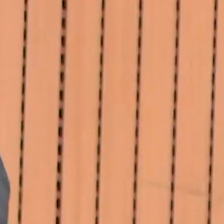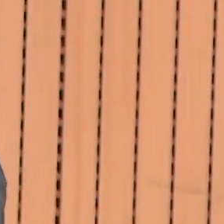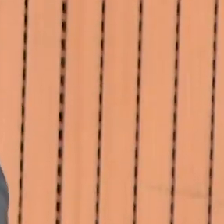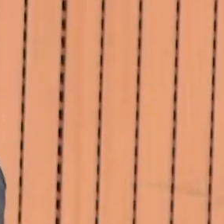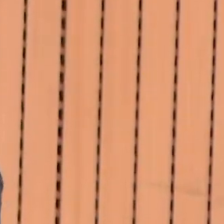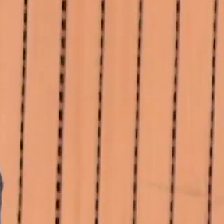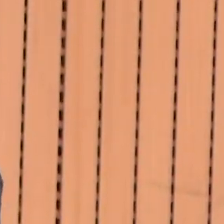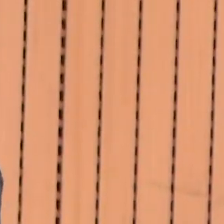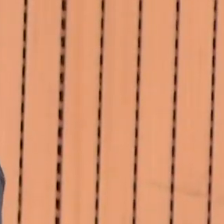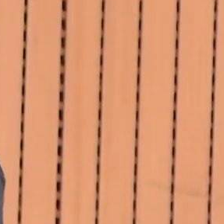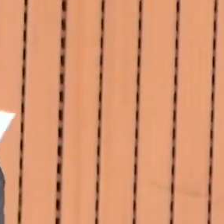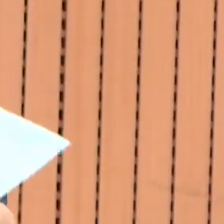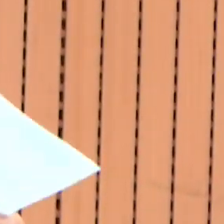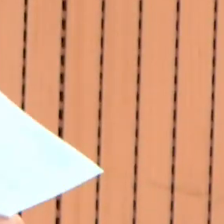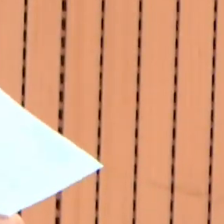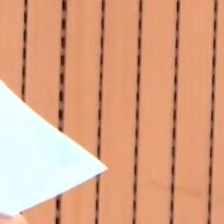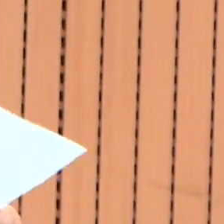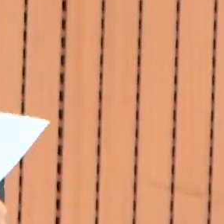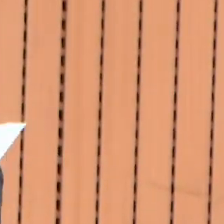falta